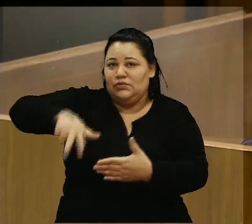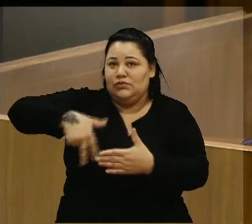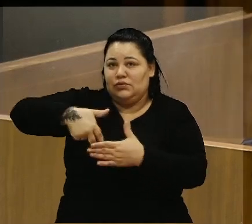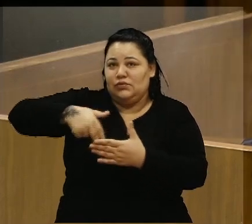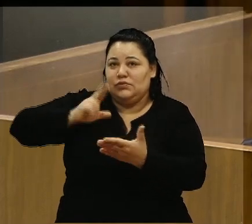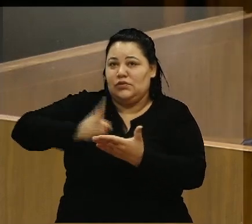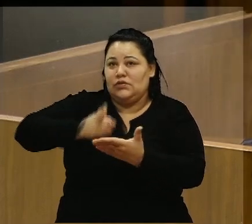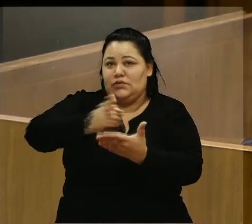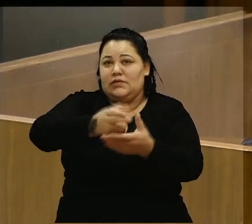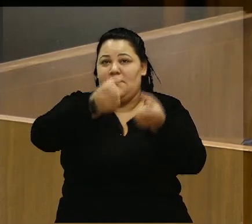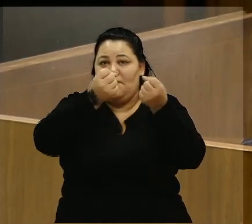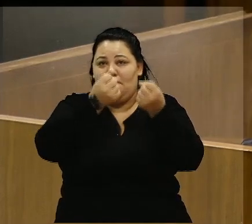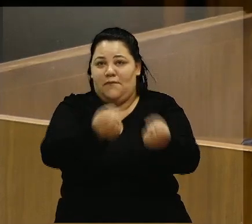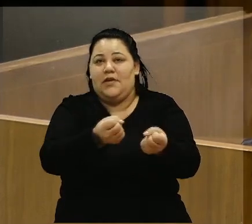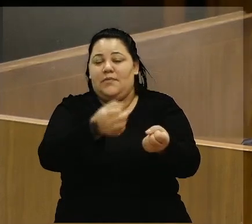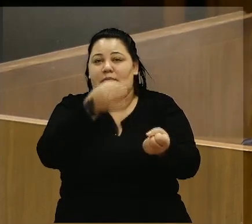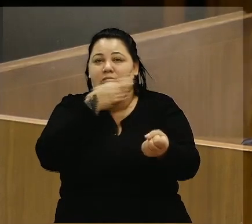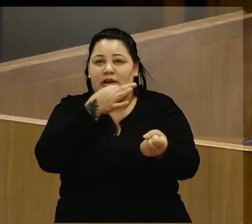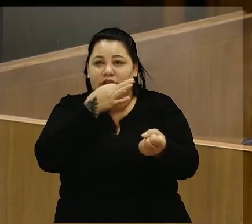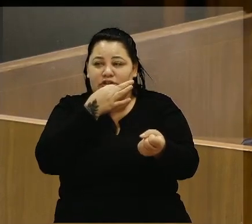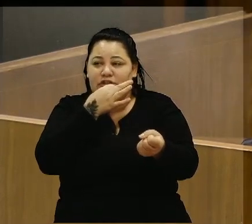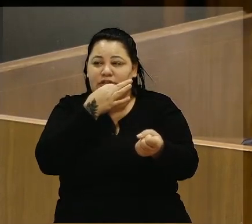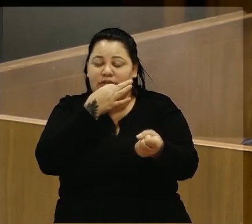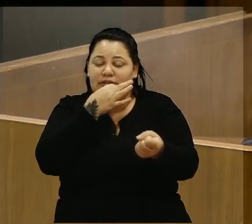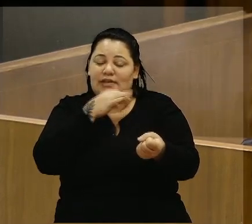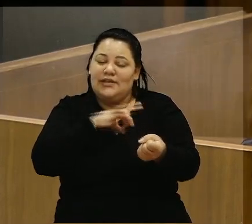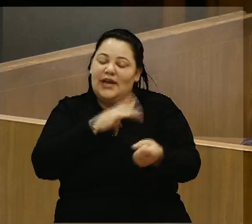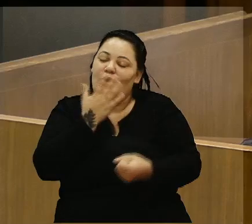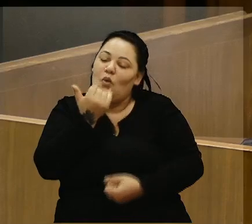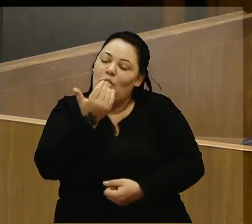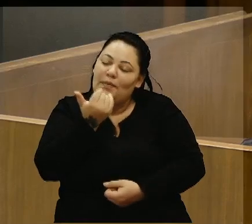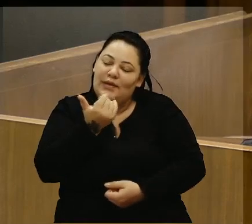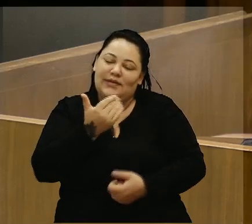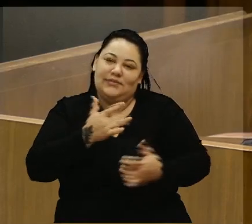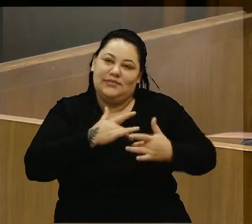sigamos juntos por uma Caxias mais alimentada, mais